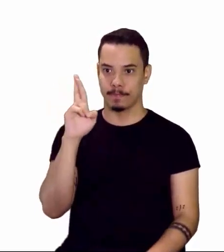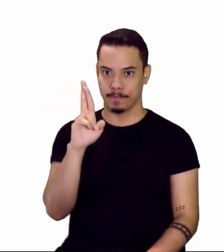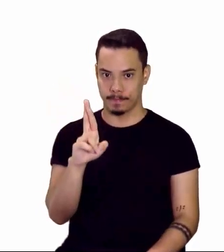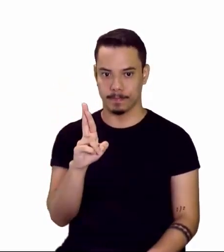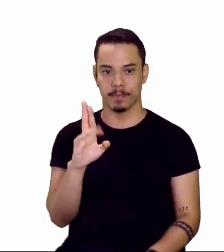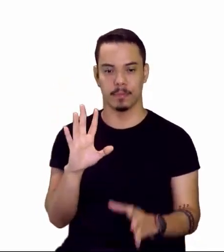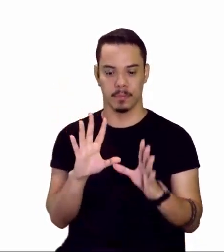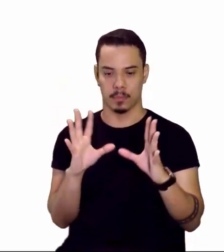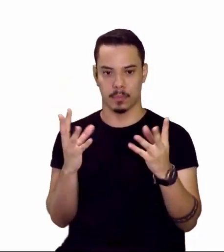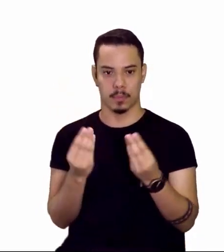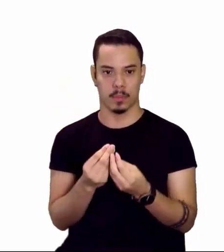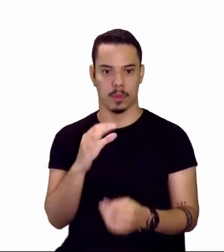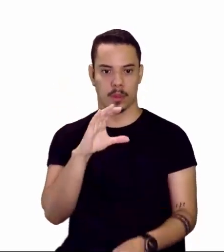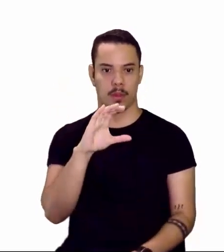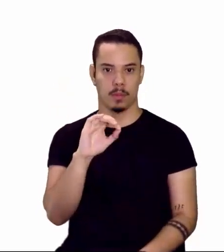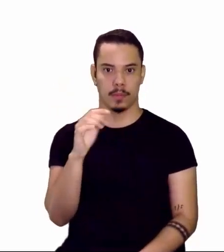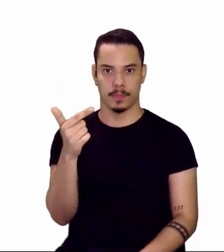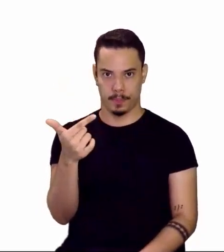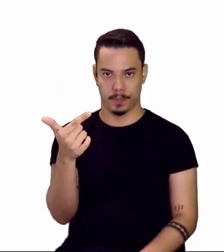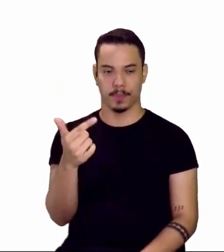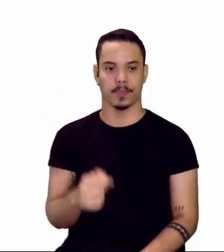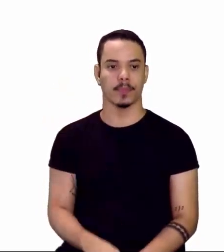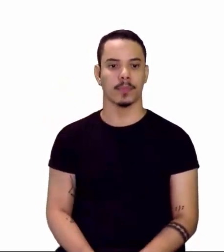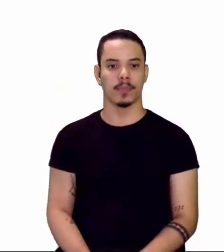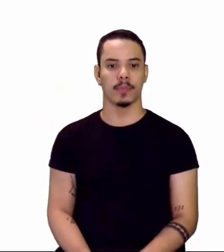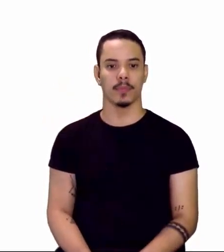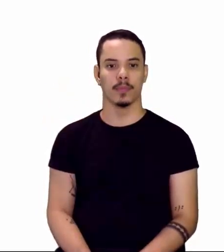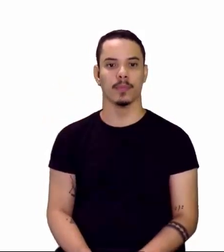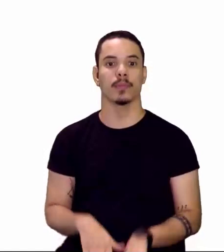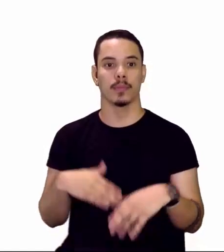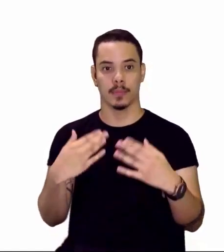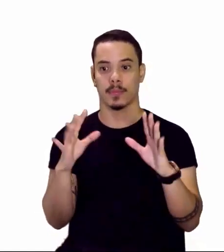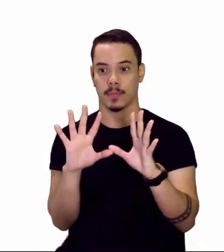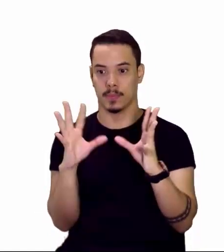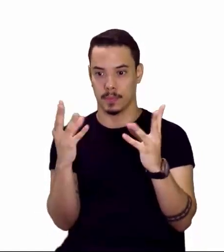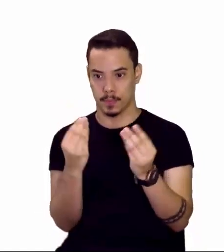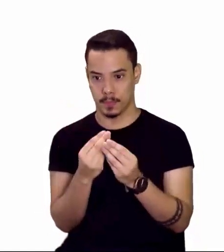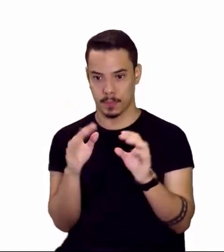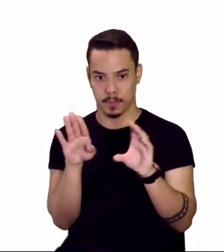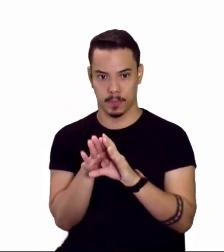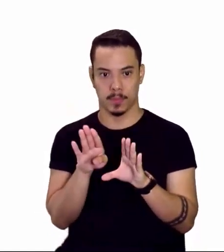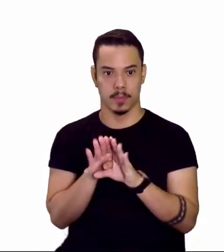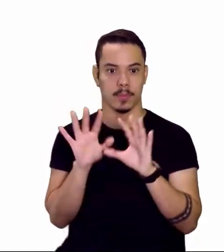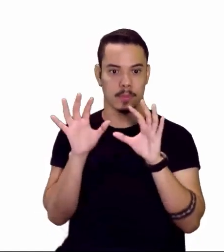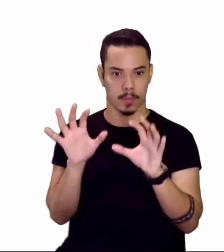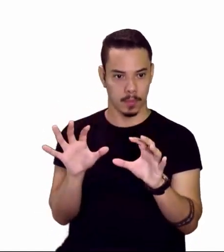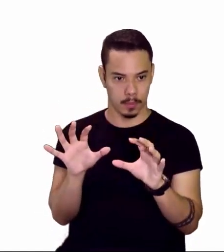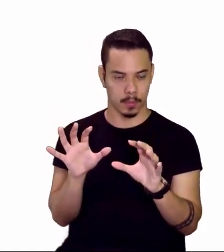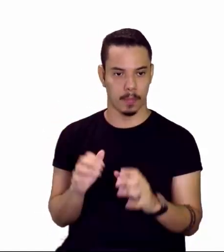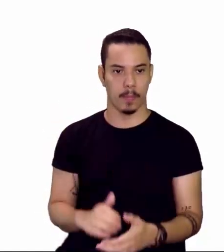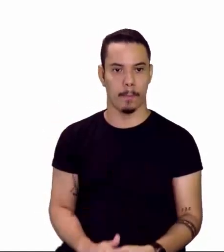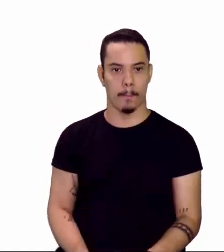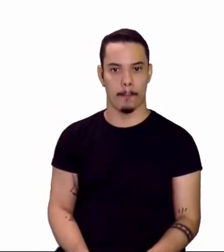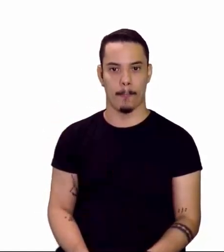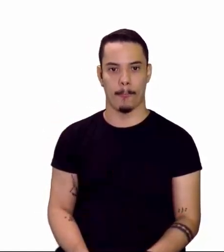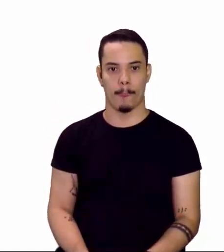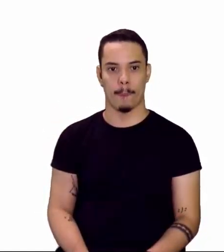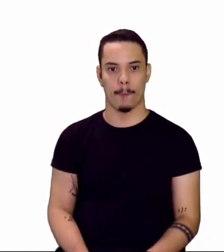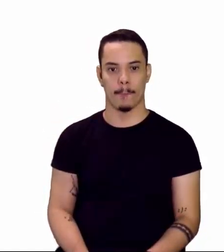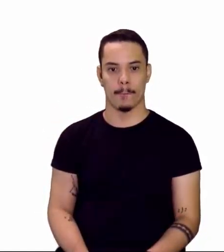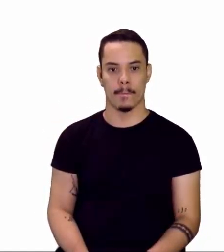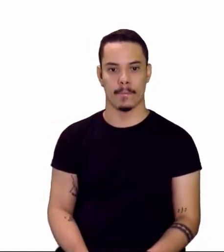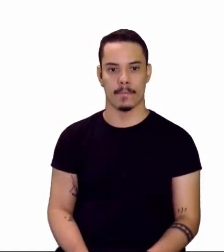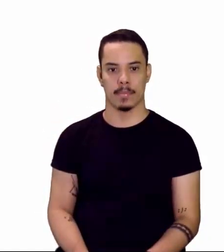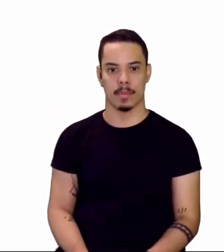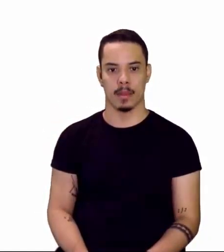pela molécula do CO2. As moléculas de CO2, as moléculas de O2 e as